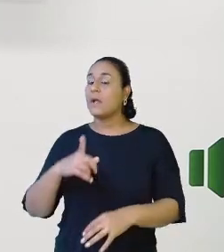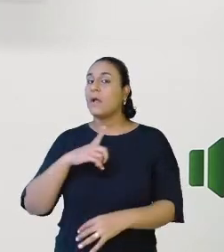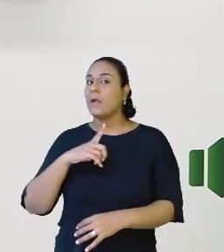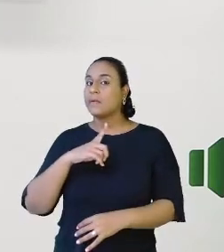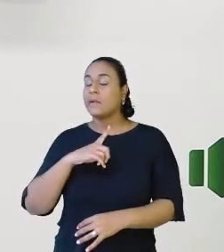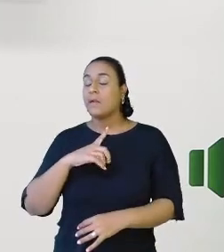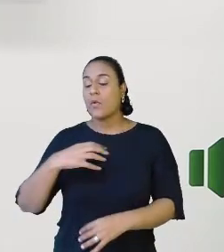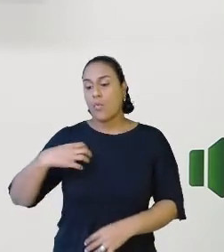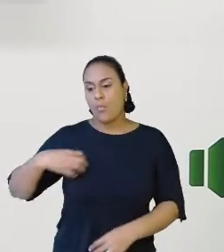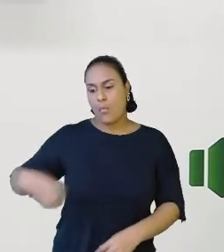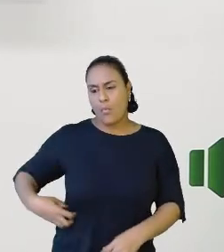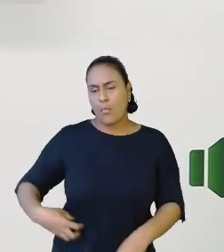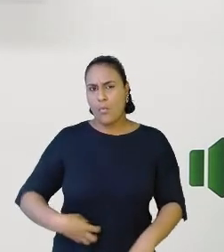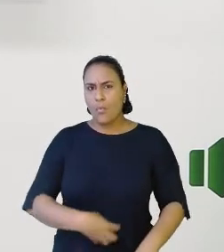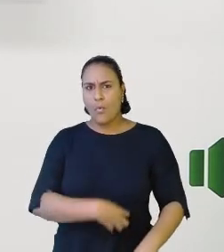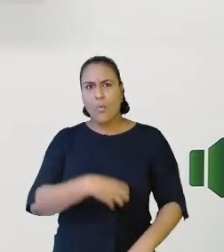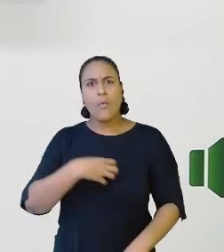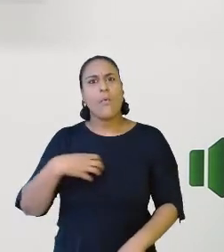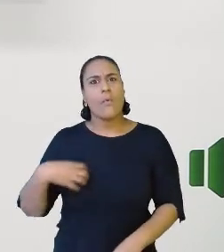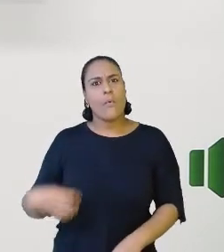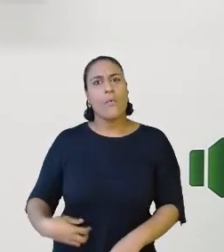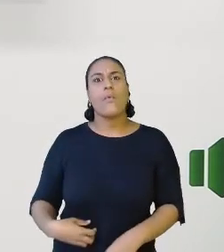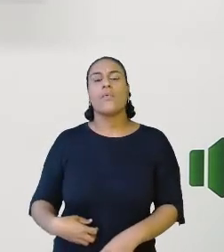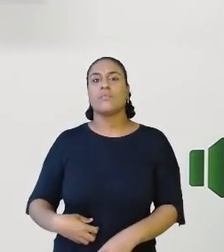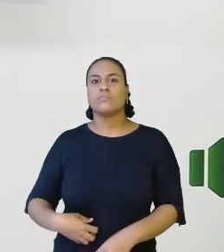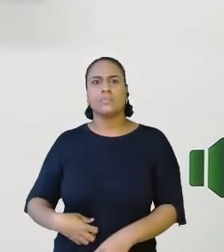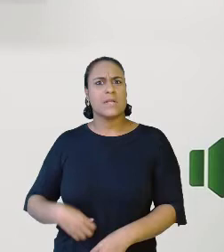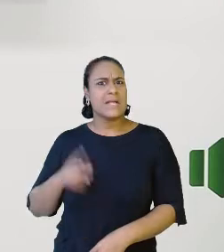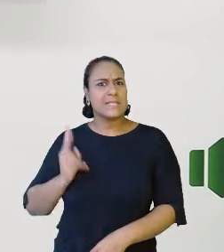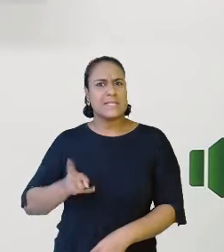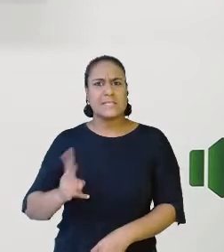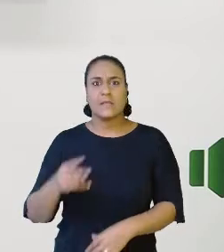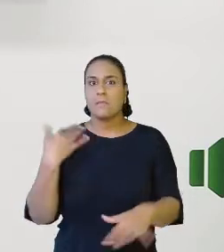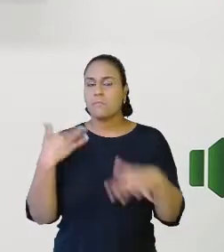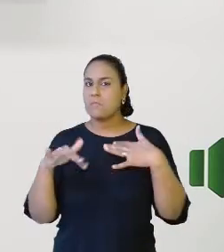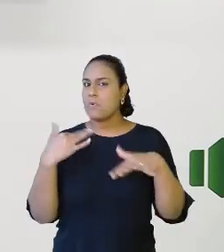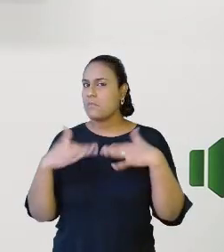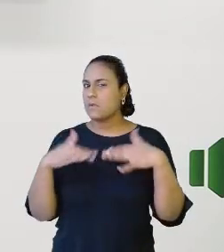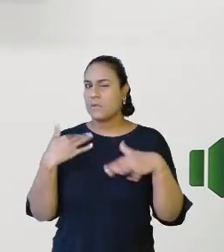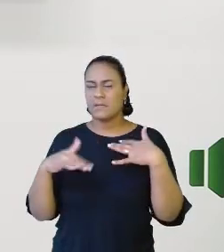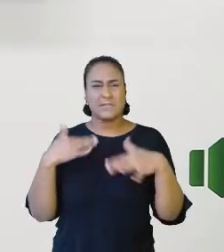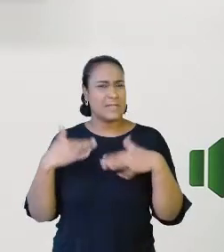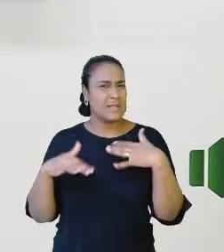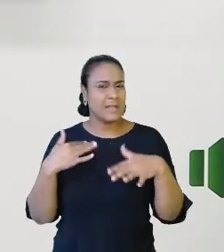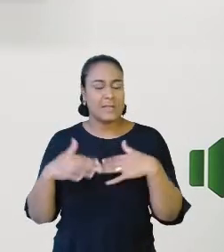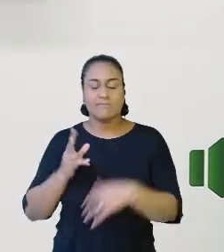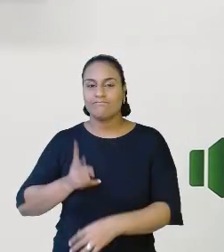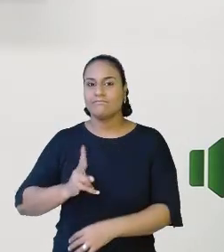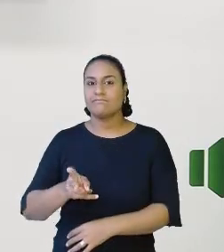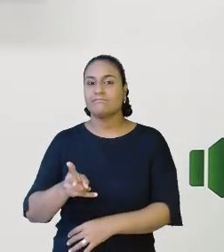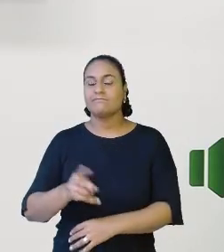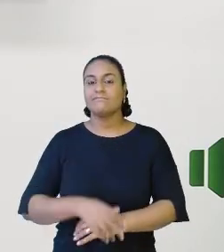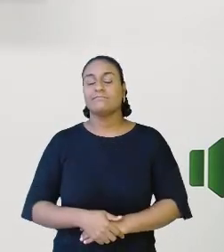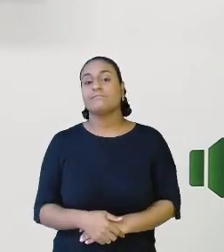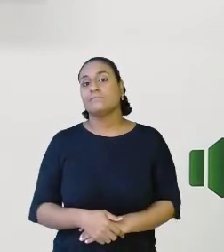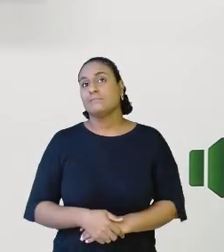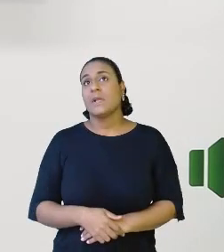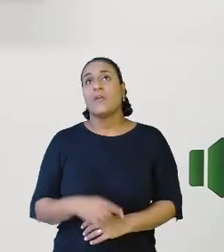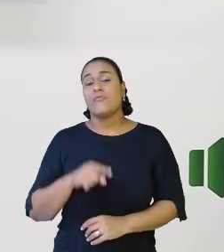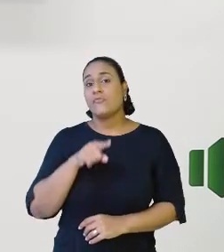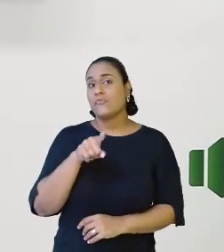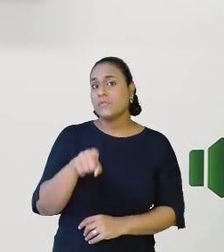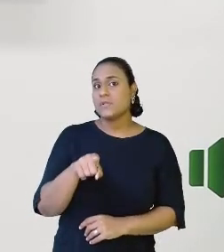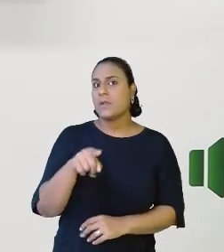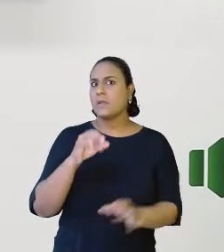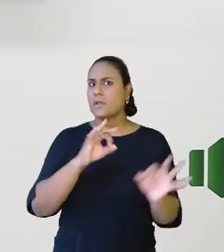falar sobre ele, que ele está o tempo inteiro se movimentando, movimentando. Pois é, mesmo você que está aí